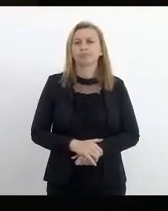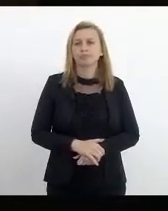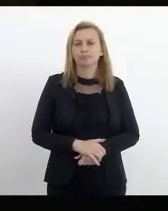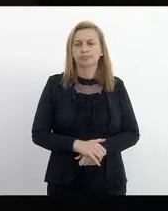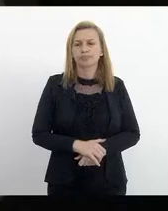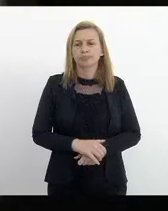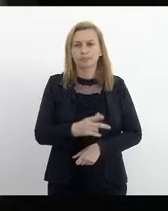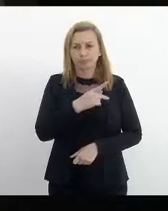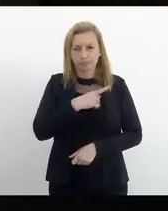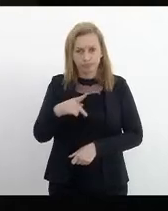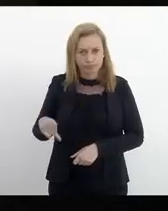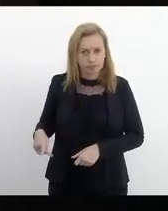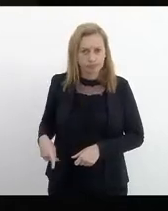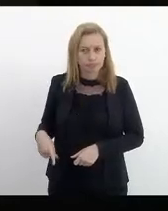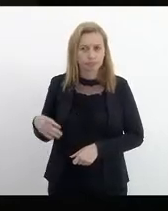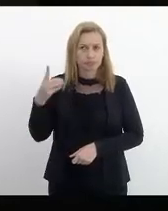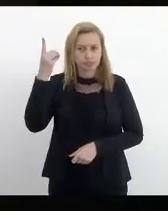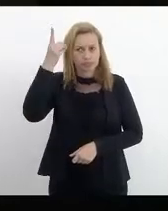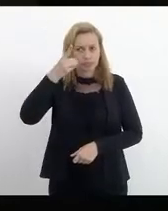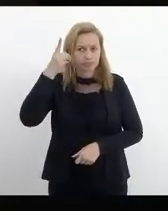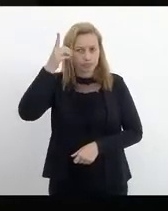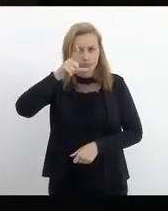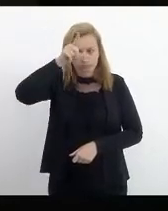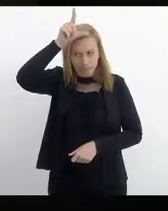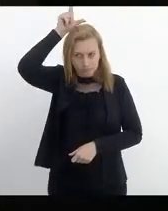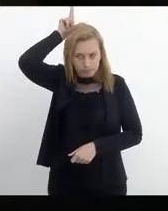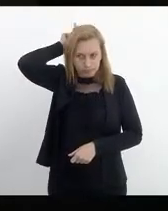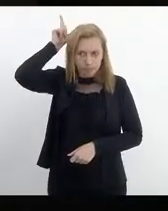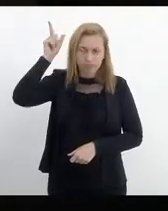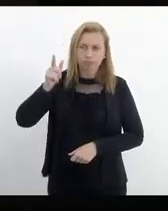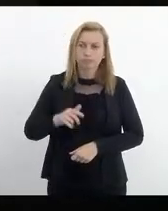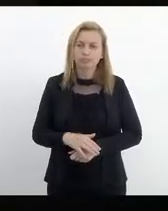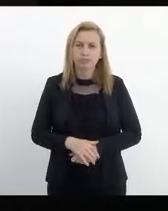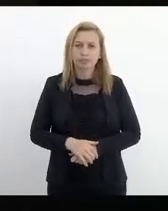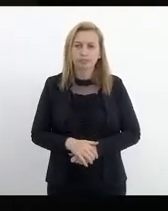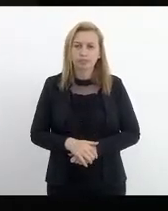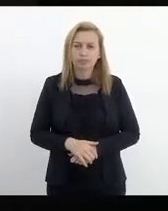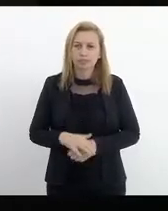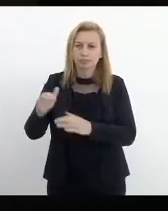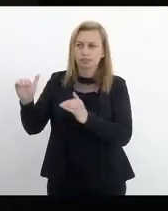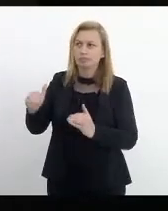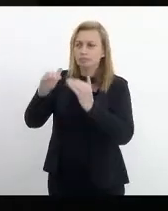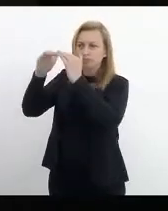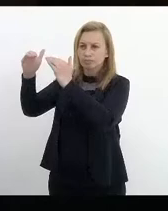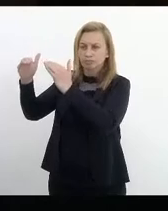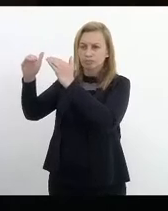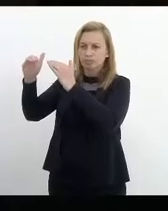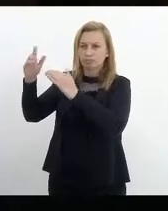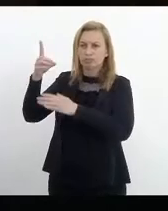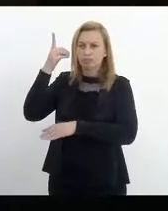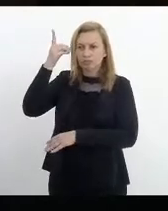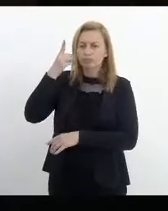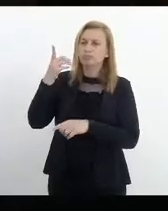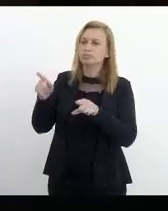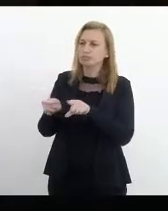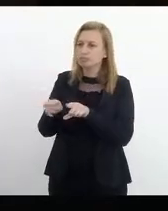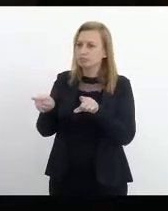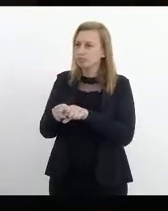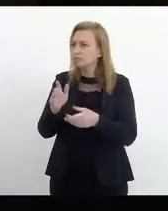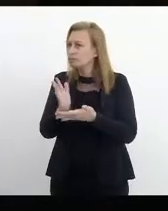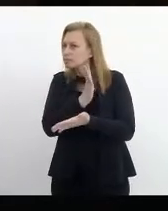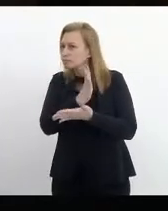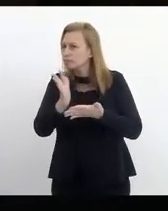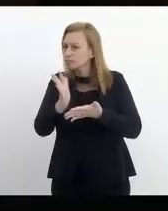o presidente Deputado Luiz Paulo Corrêa da Rocha vossa excelência também várias vezes ocupou